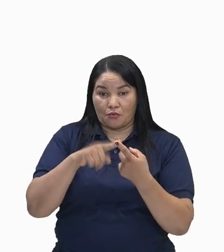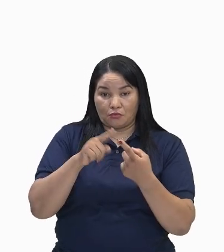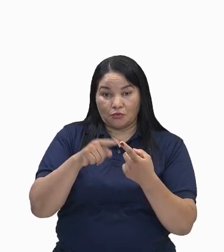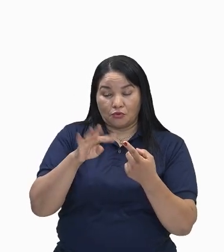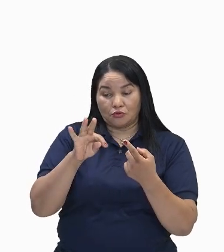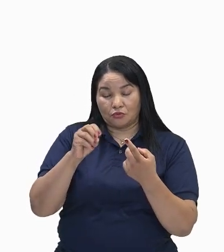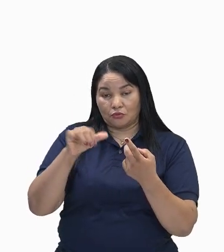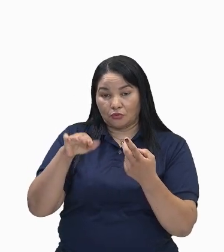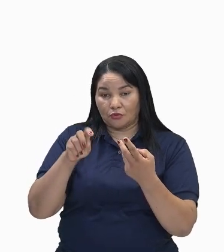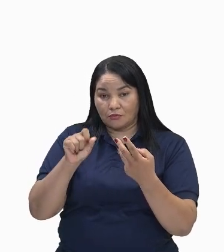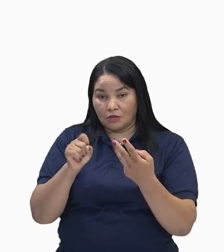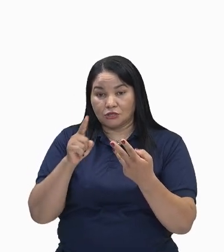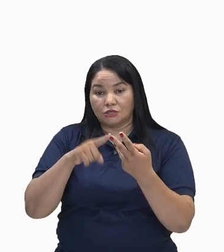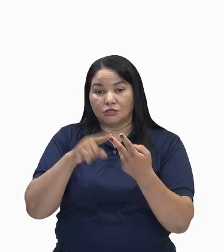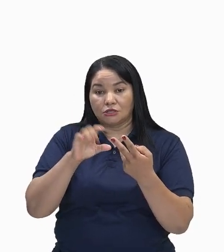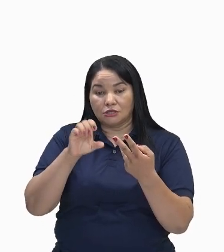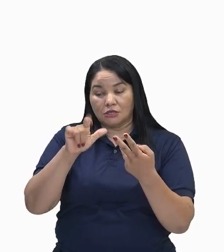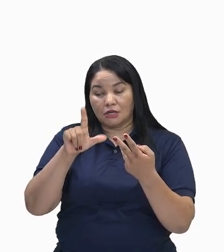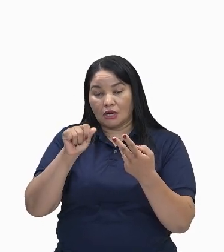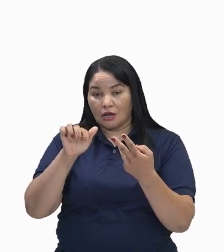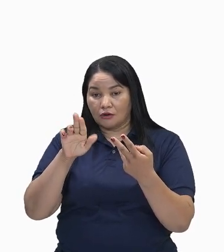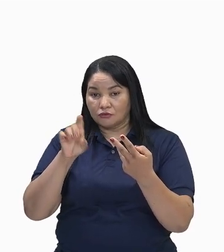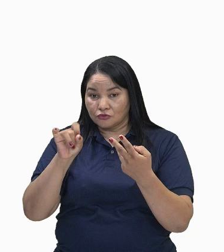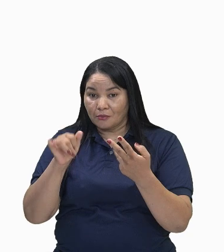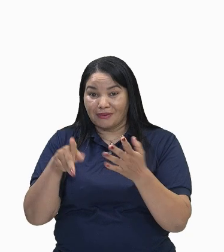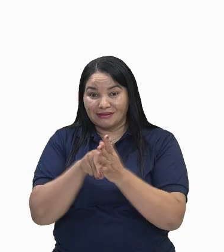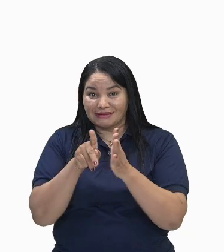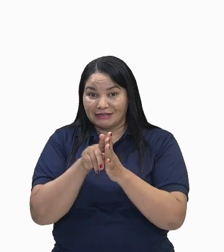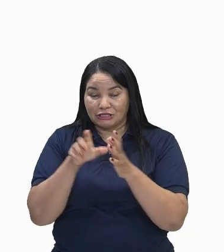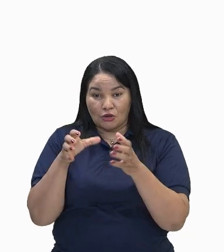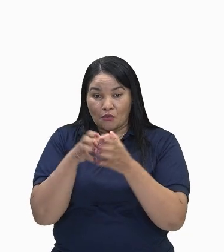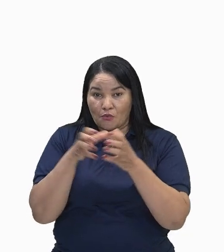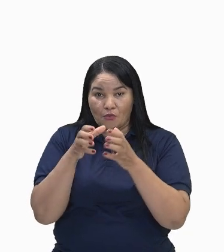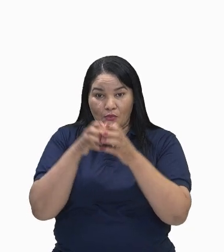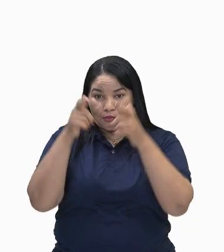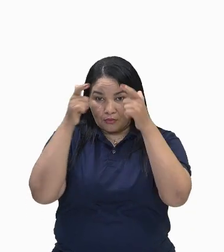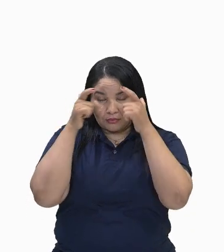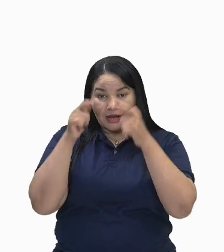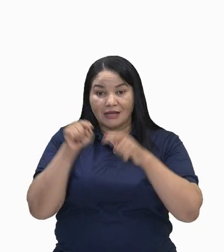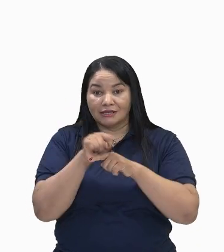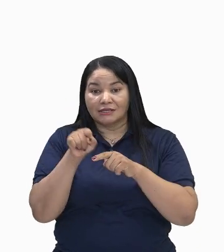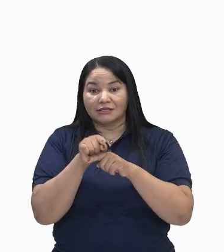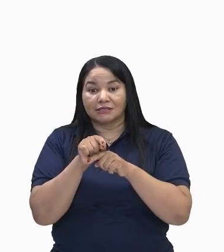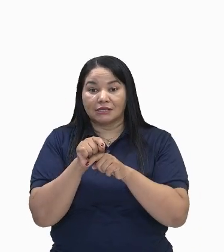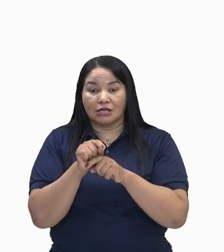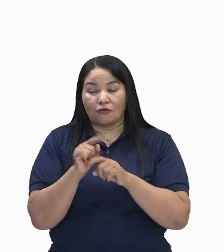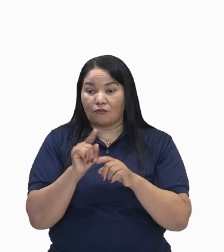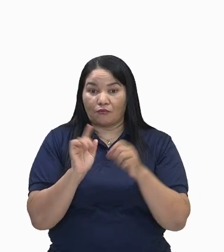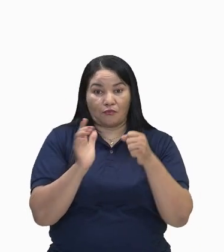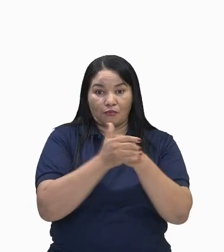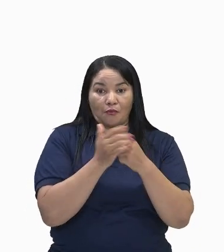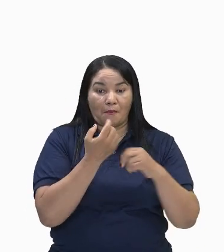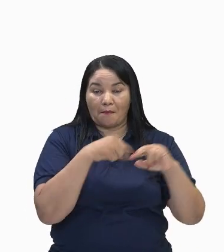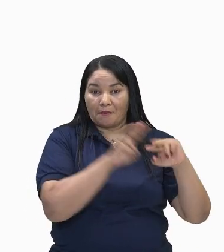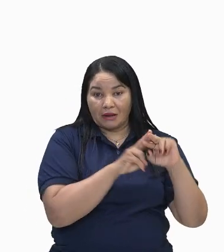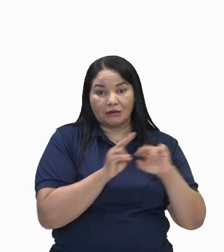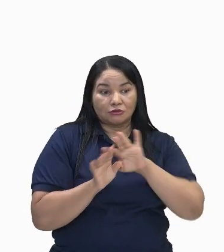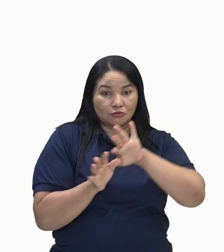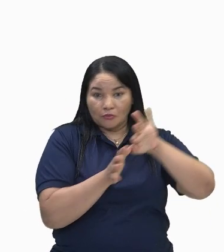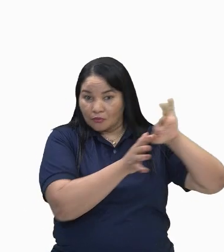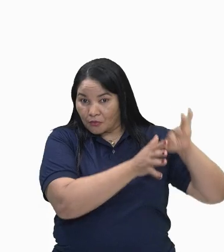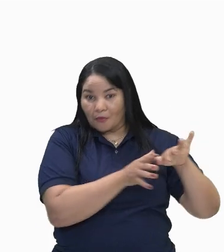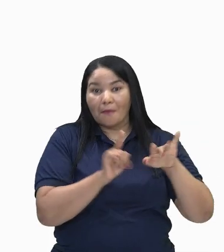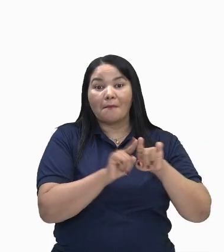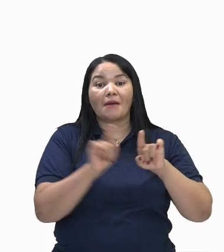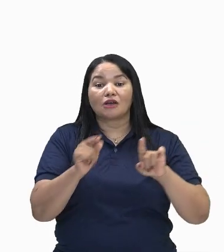Cláudio Manuel da Costa era da realeza, era da burguesia, eles foram exilados. E